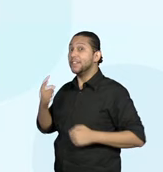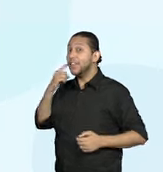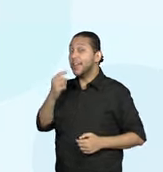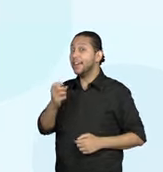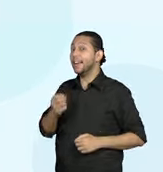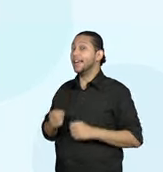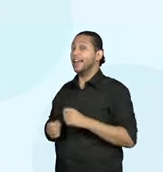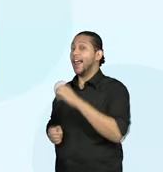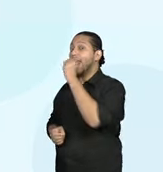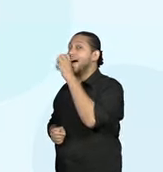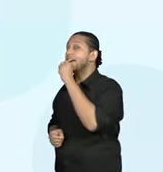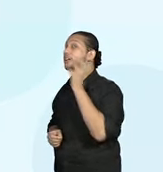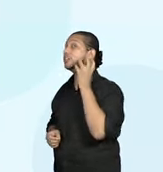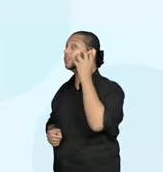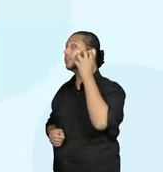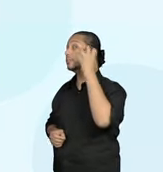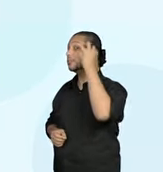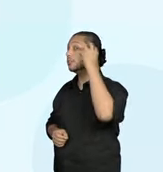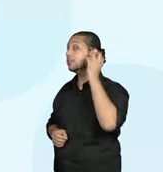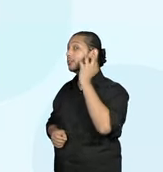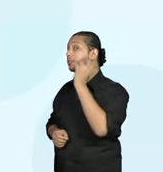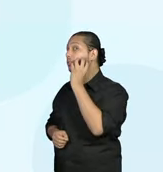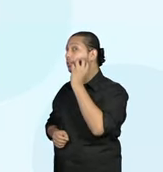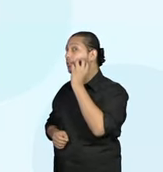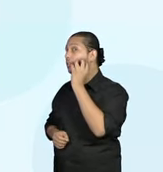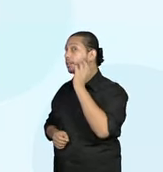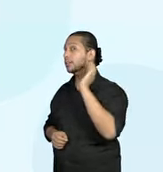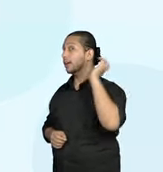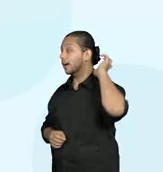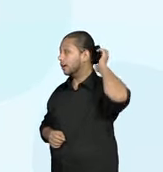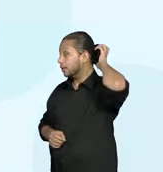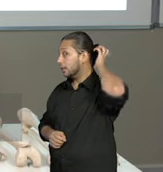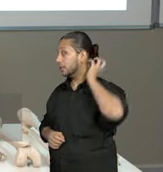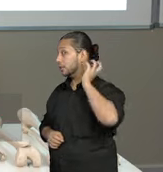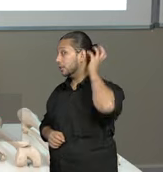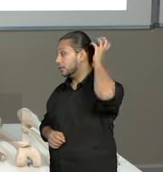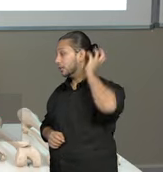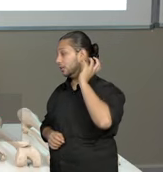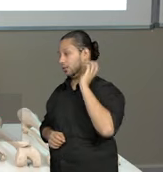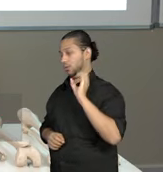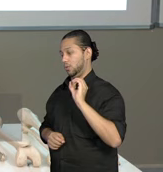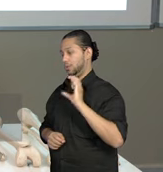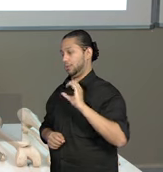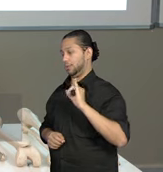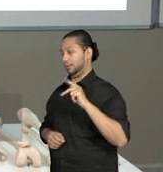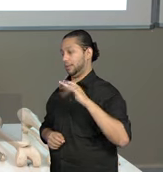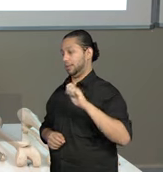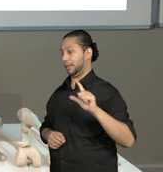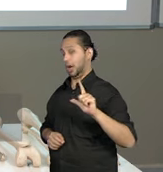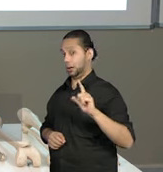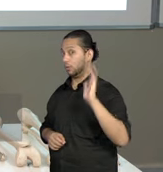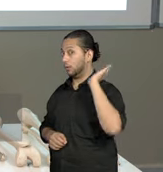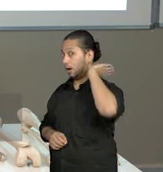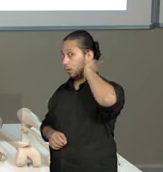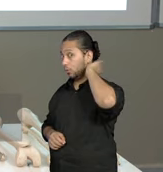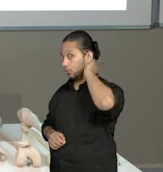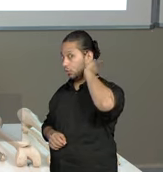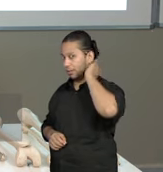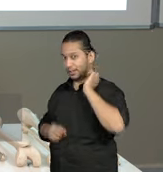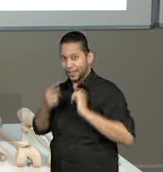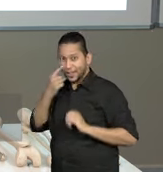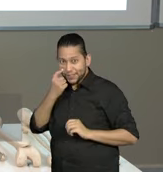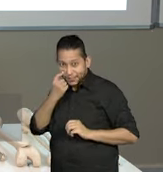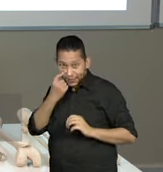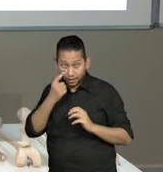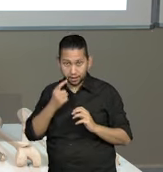laranja e occipital logo atrás aqui na nuca. Esses ossos da parte